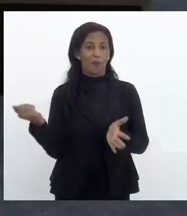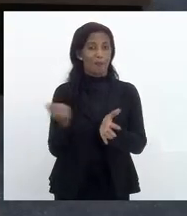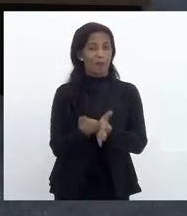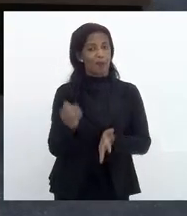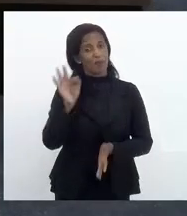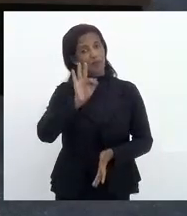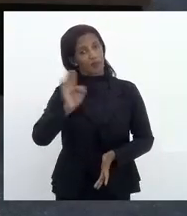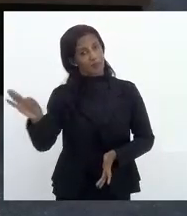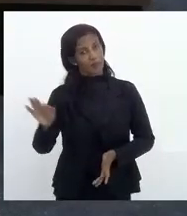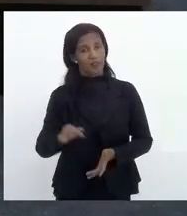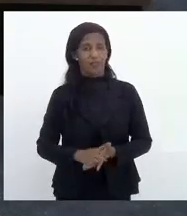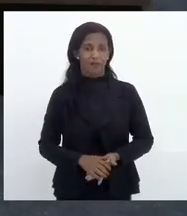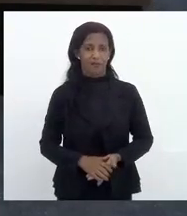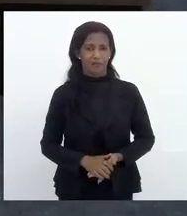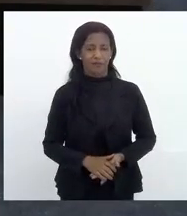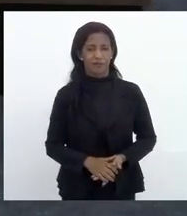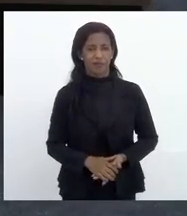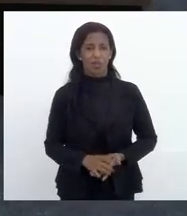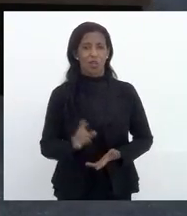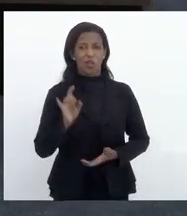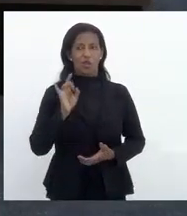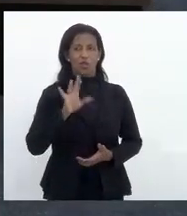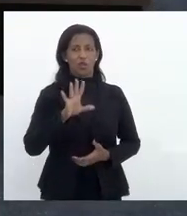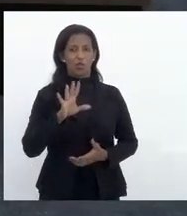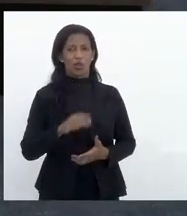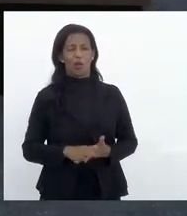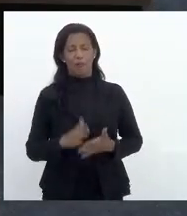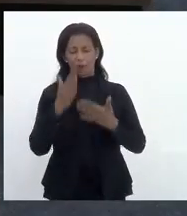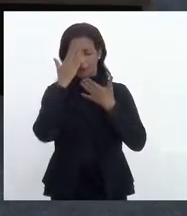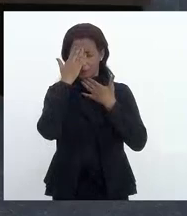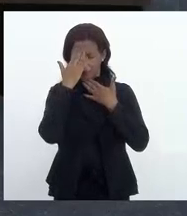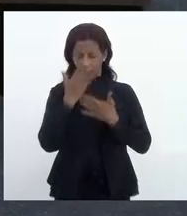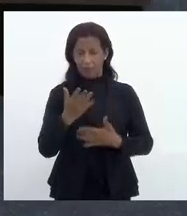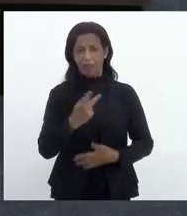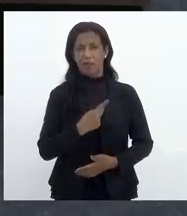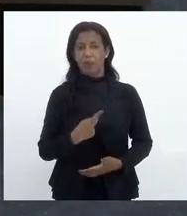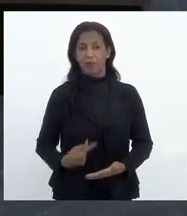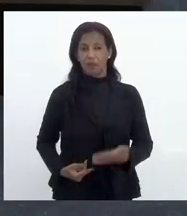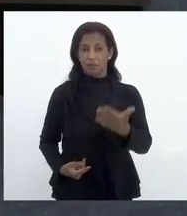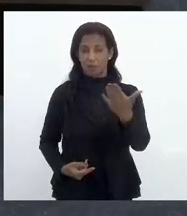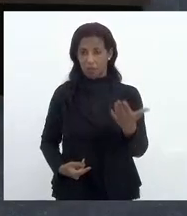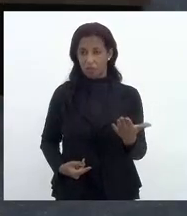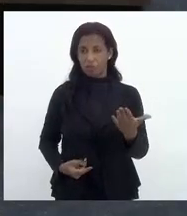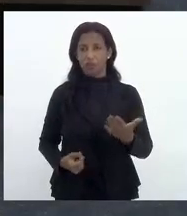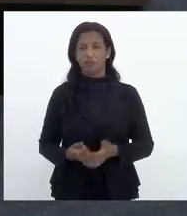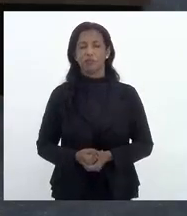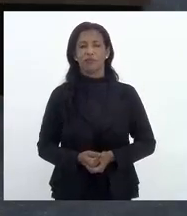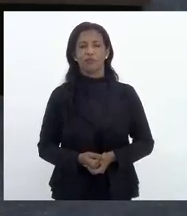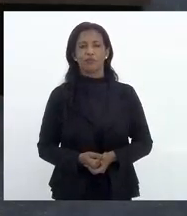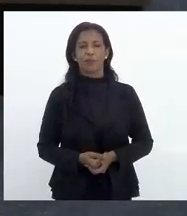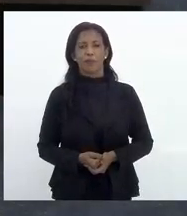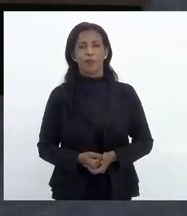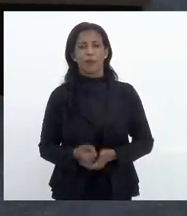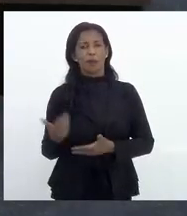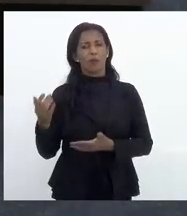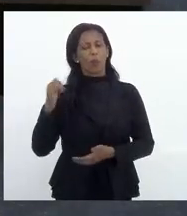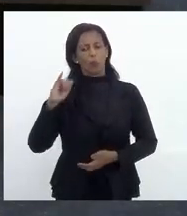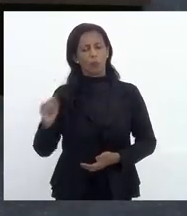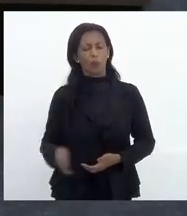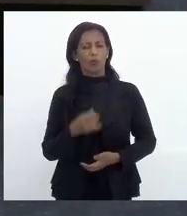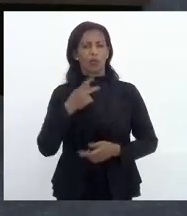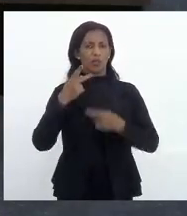pacto federativo só para agradecer o presidente aí para o da parte na fala